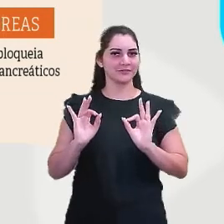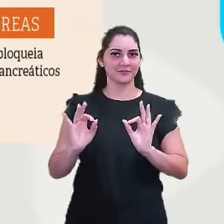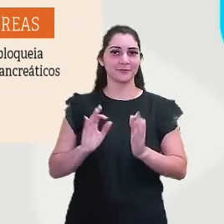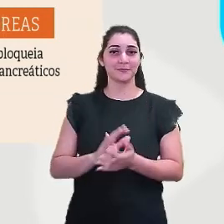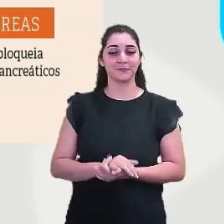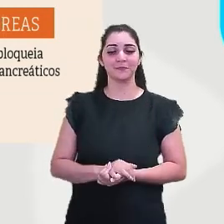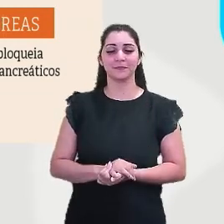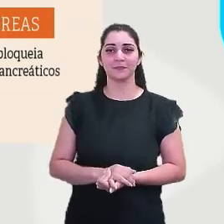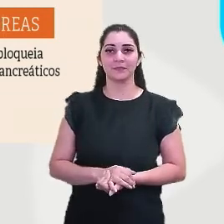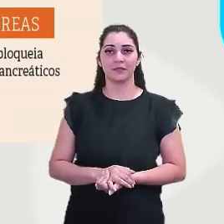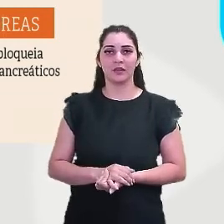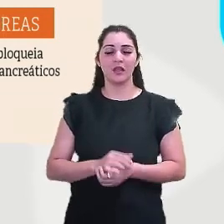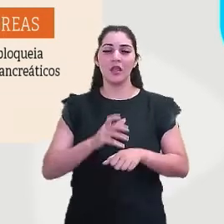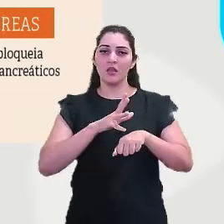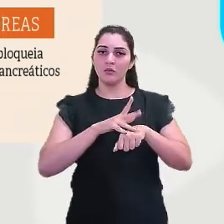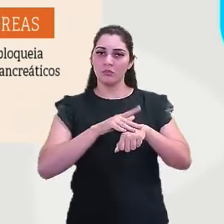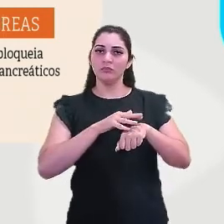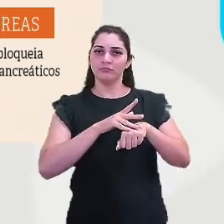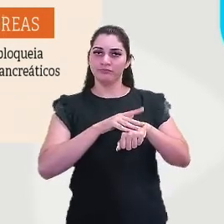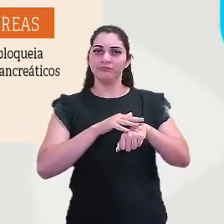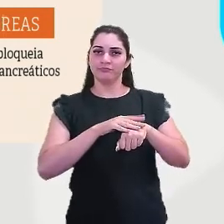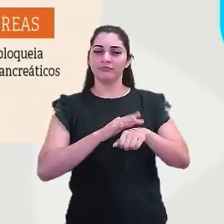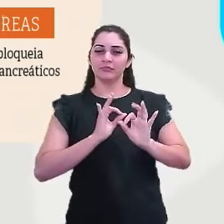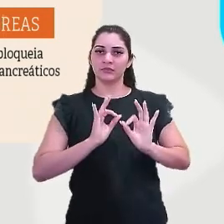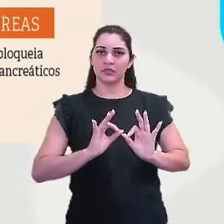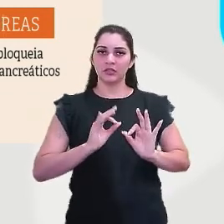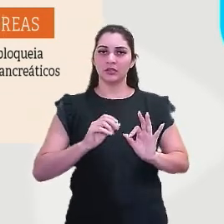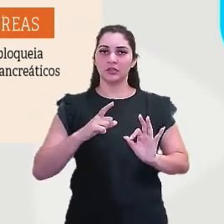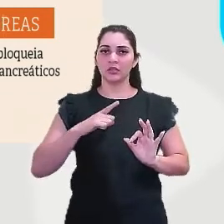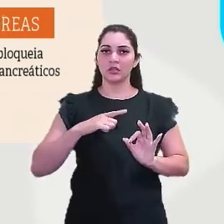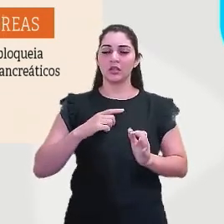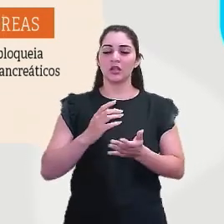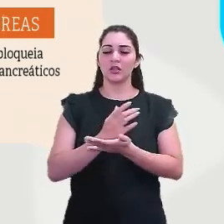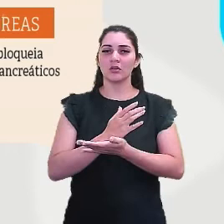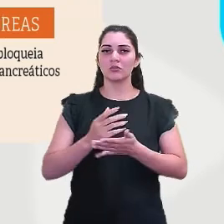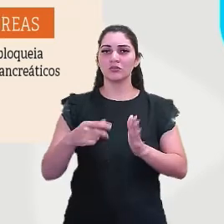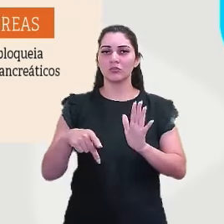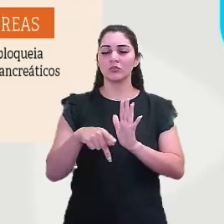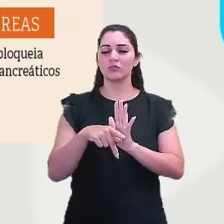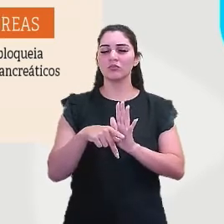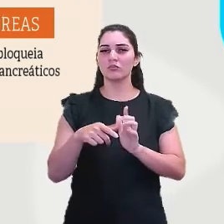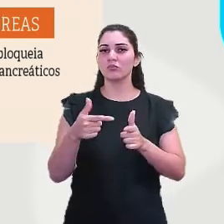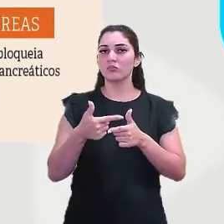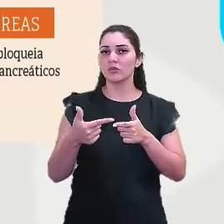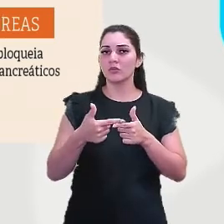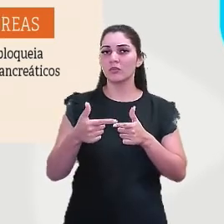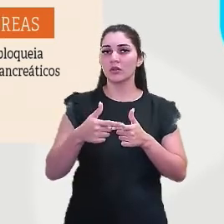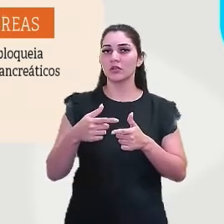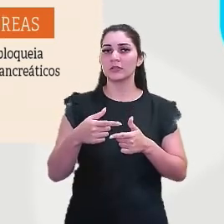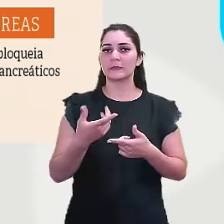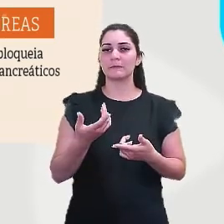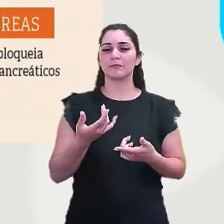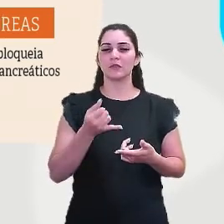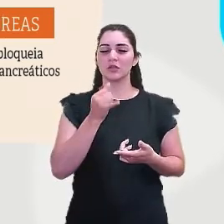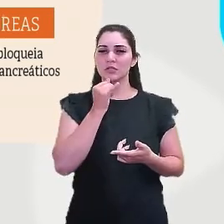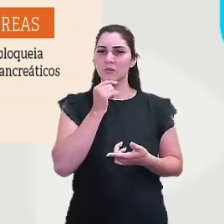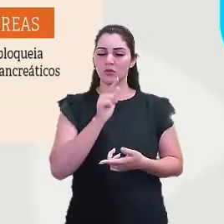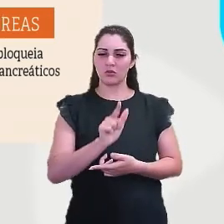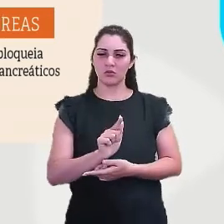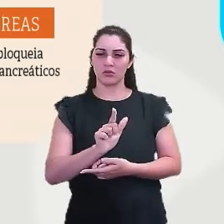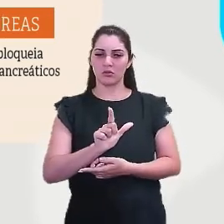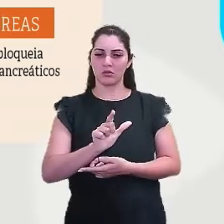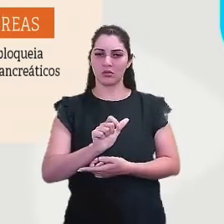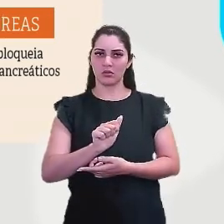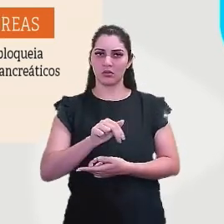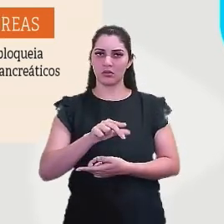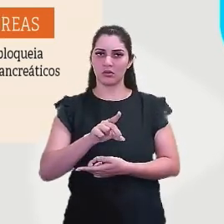É uma doença genética que afeta as glândulas exócrinas, tá? São as glândulas que secretam